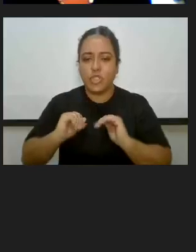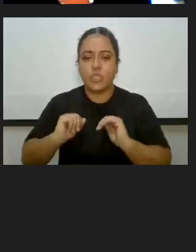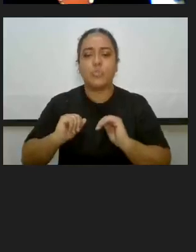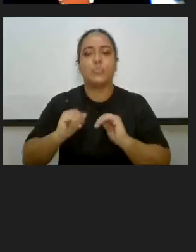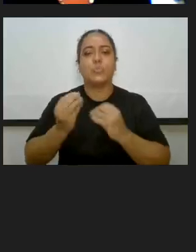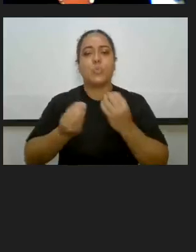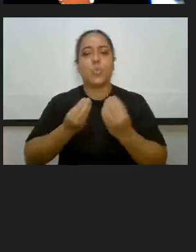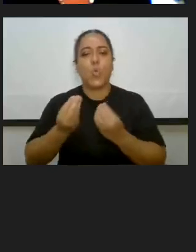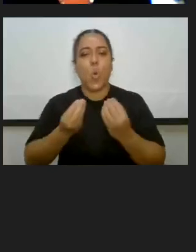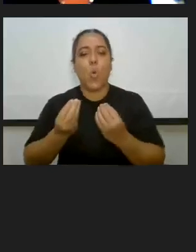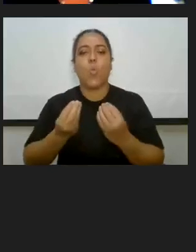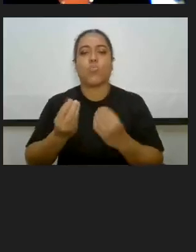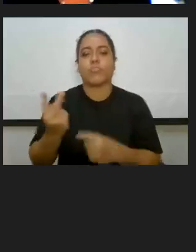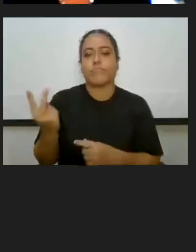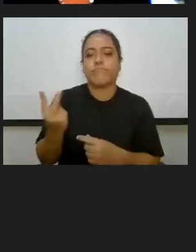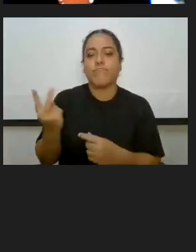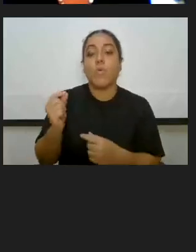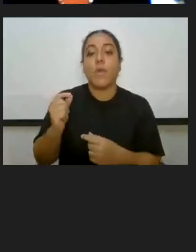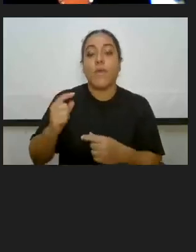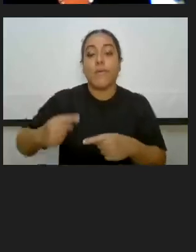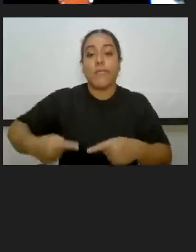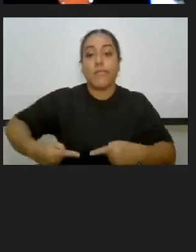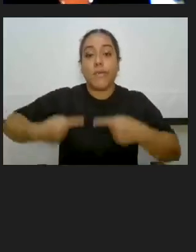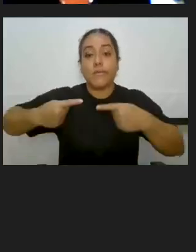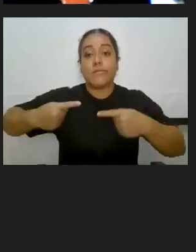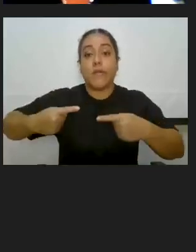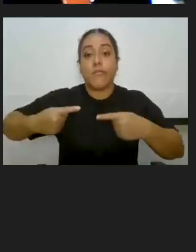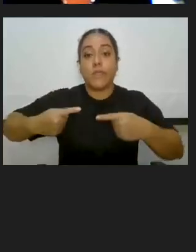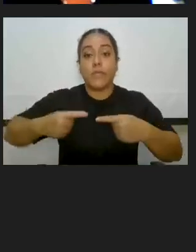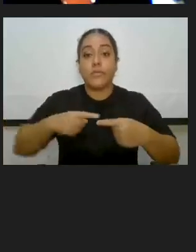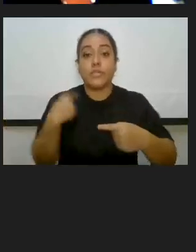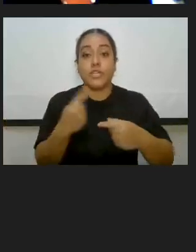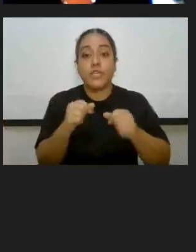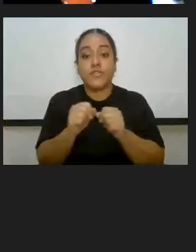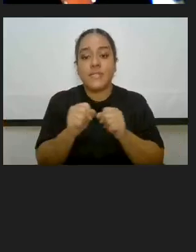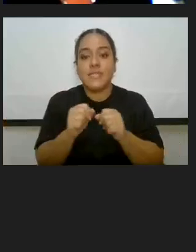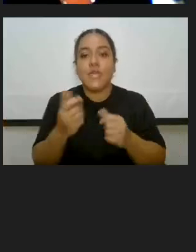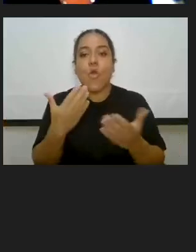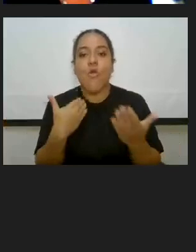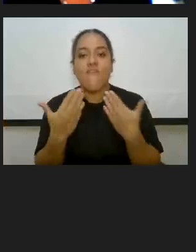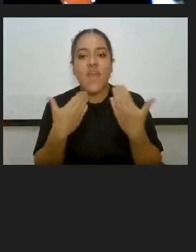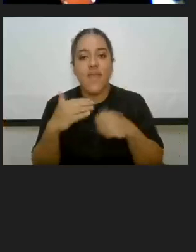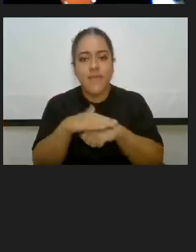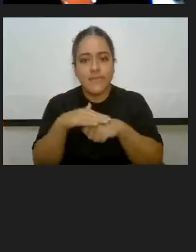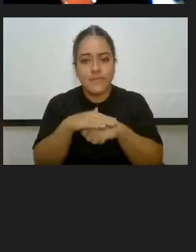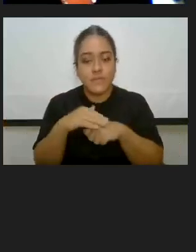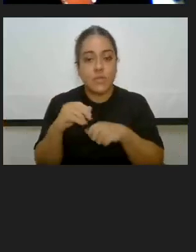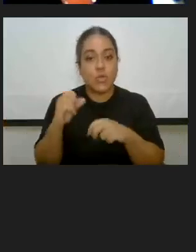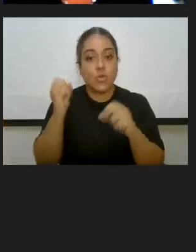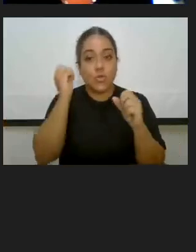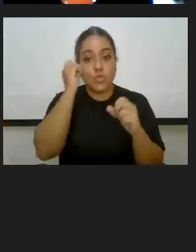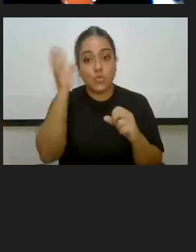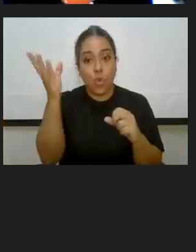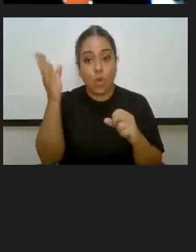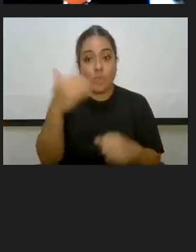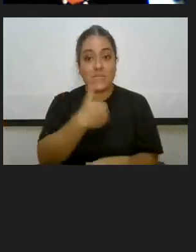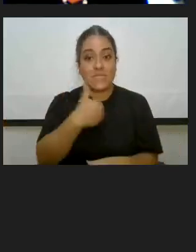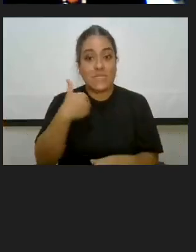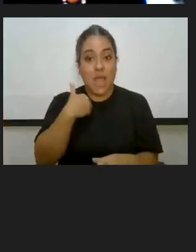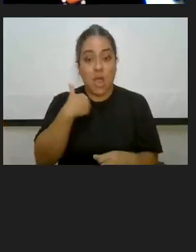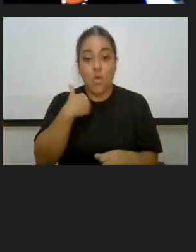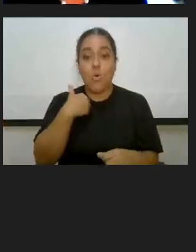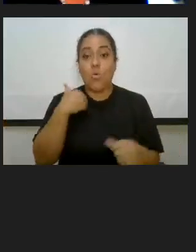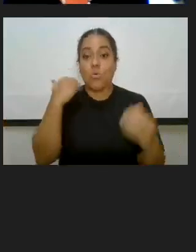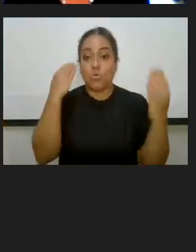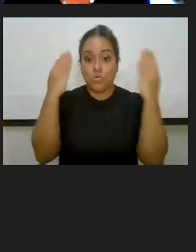das duas é o desafio da gente fazer uma conversa sobre saúde mental pela ótica